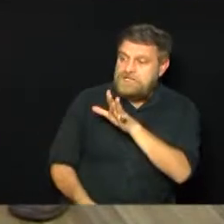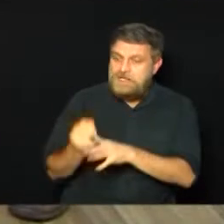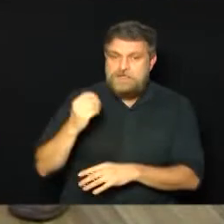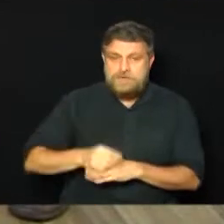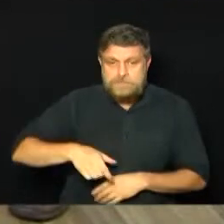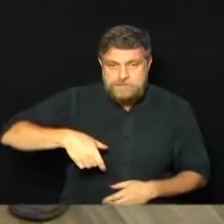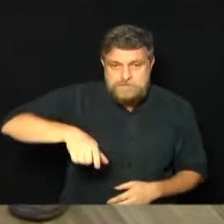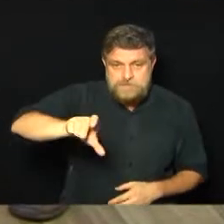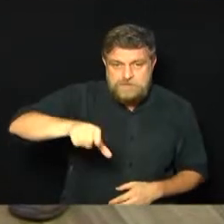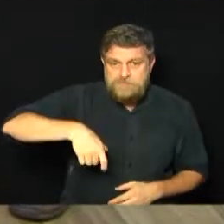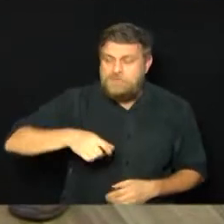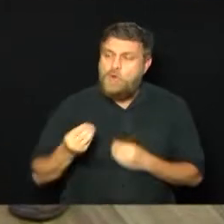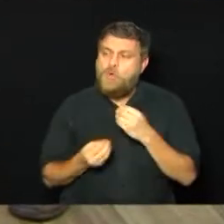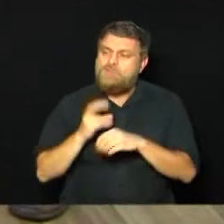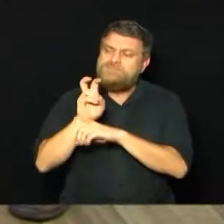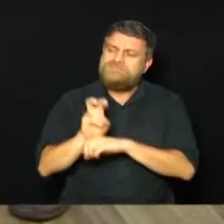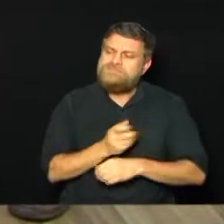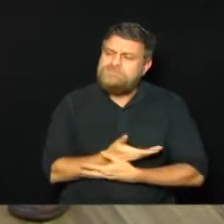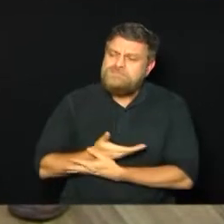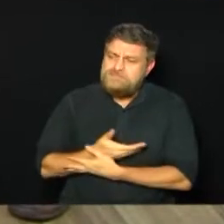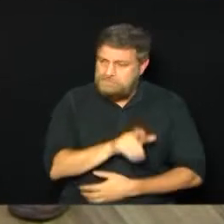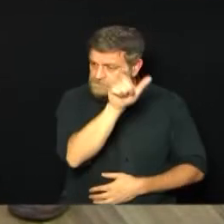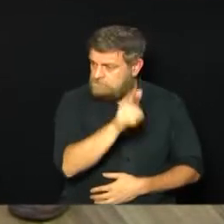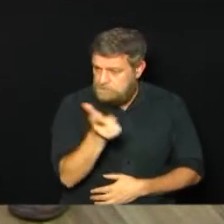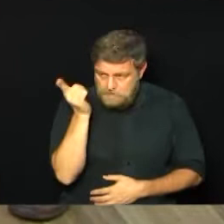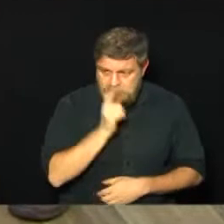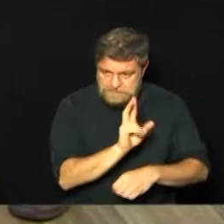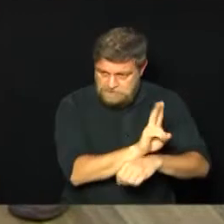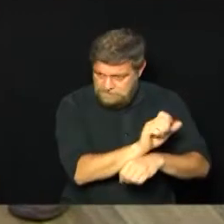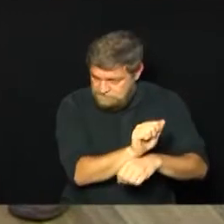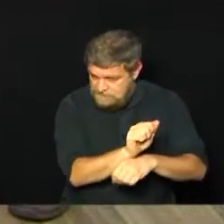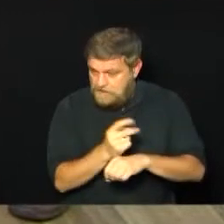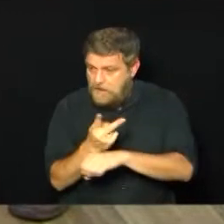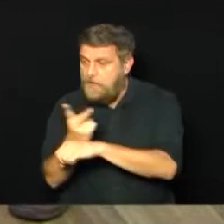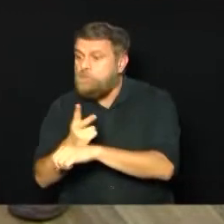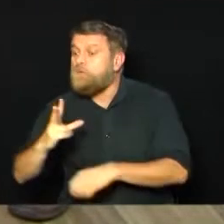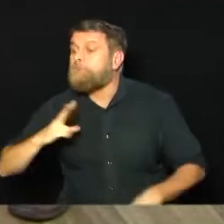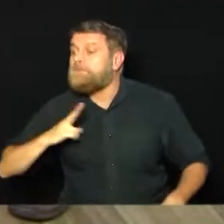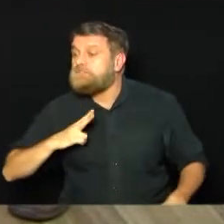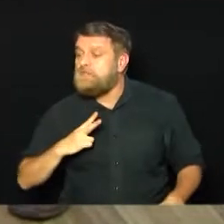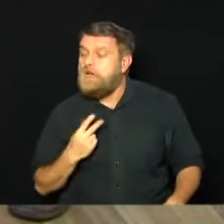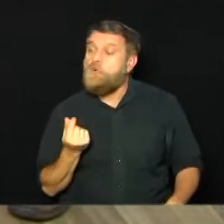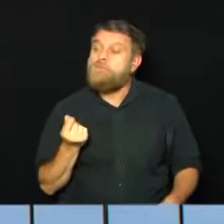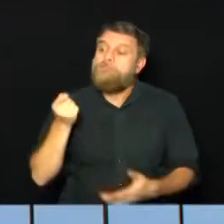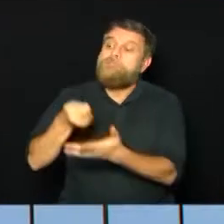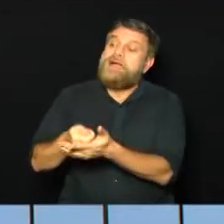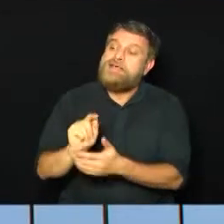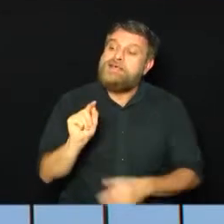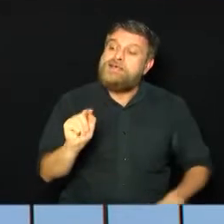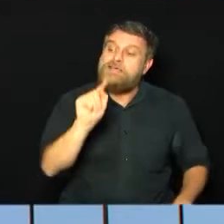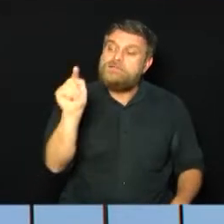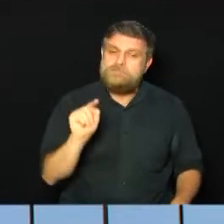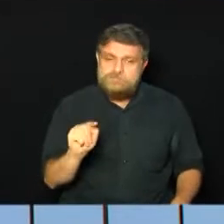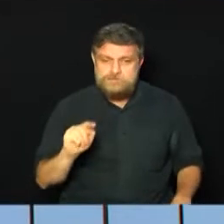para Creches. Como que funciona? Quem não conseguiu a vaga vai para o particular e quem paga? Então, dentro dessa linha